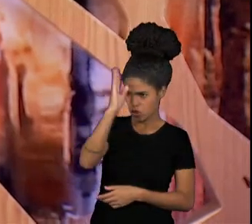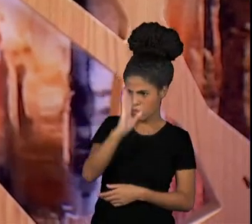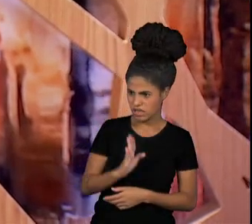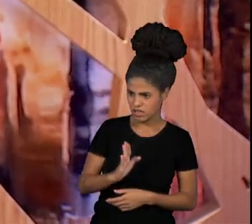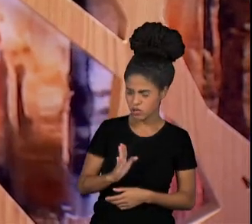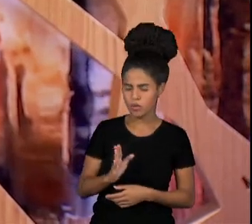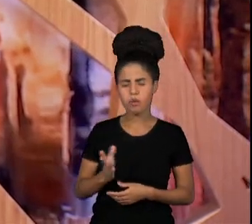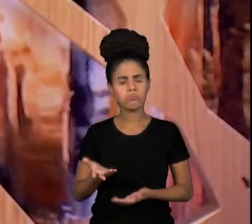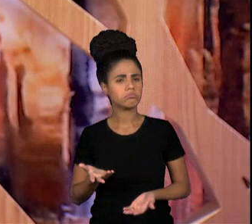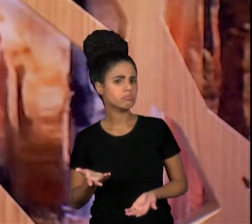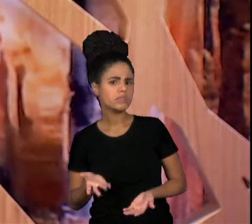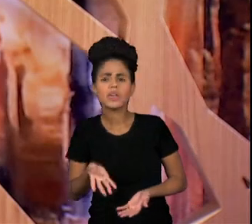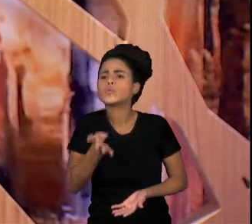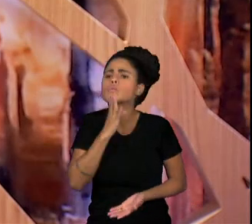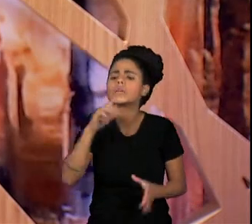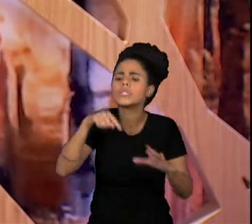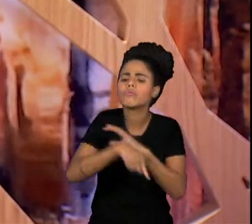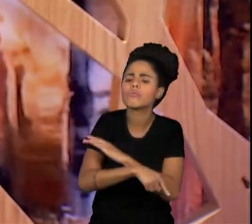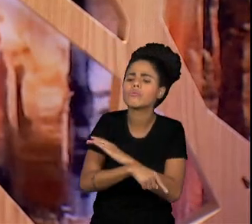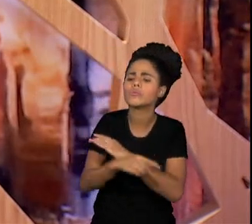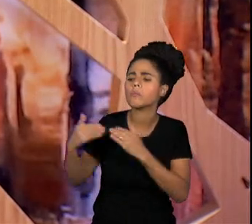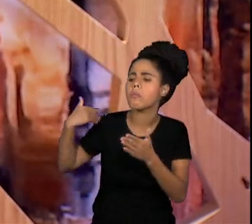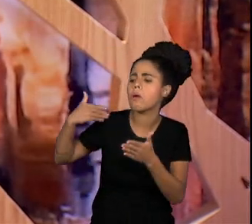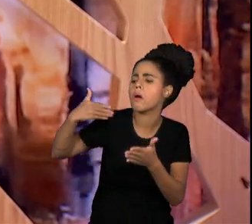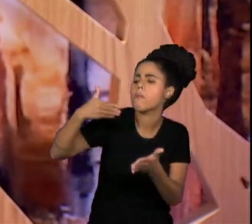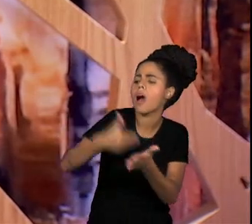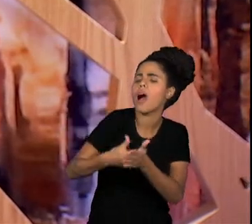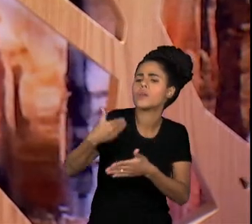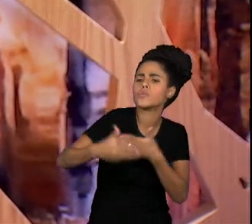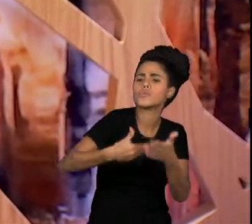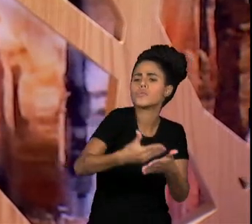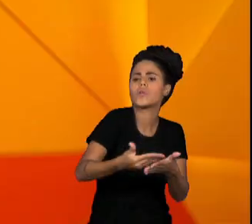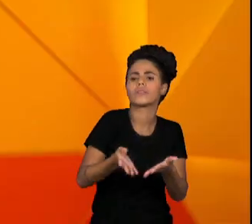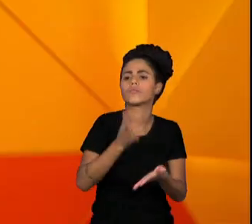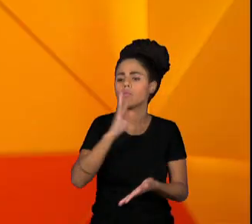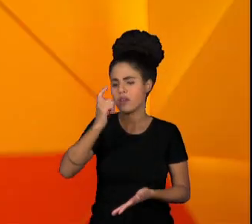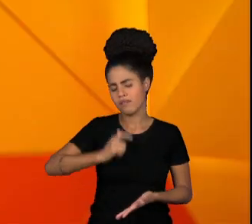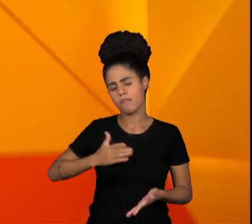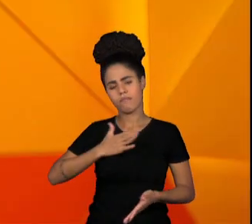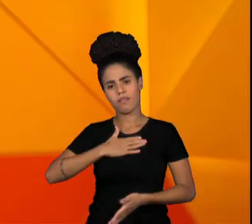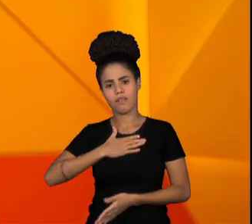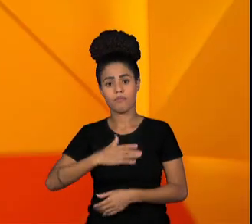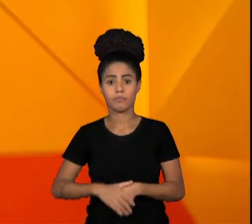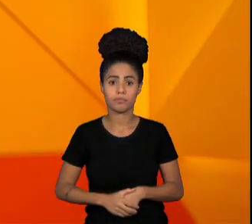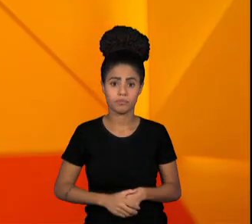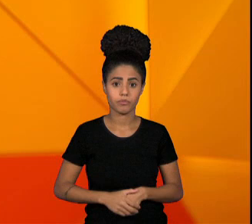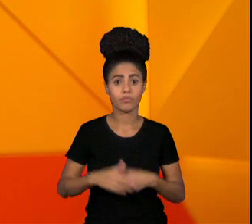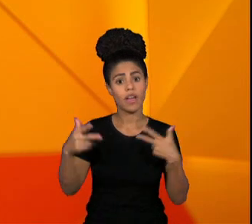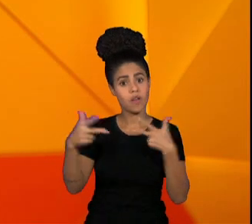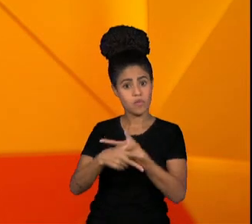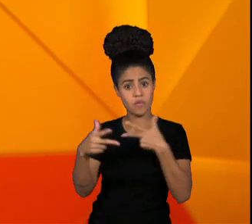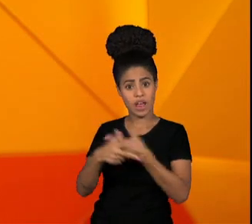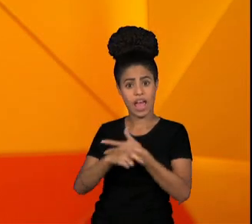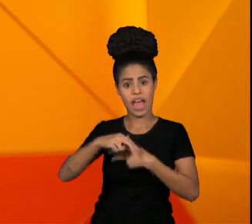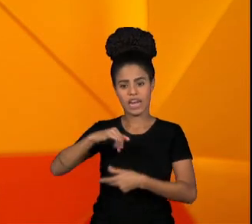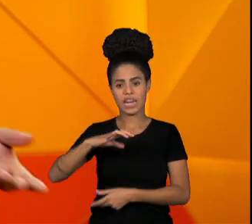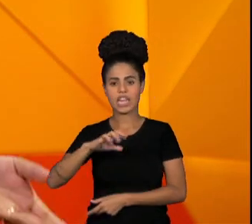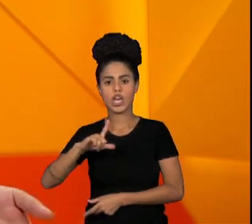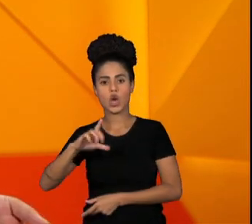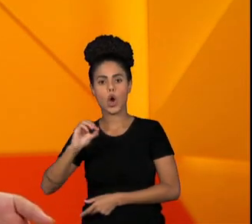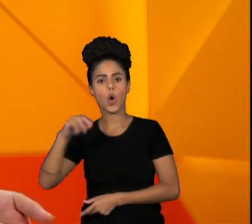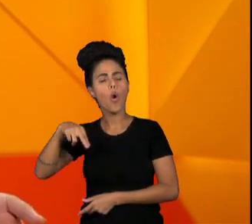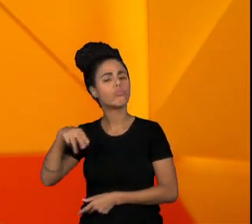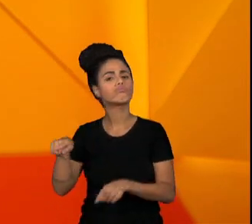própria história, não conhece a própria história, por isso que não conhece a minha história. O rapper Rincon Sapiência une a cultura